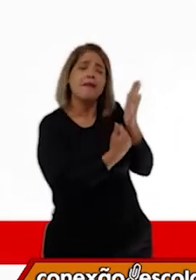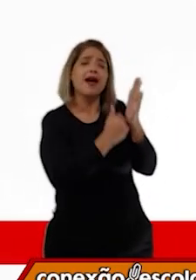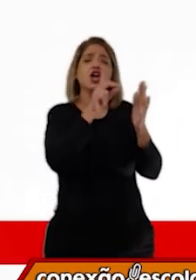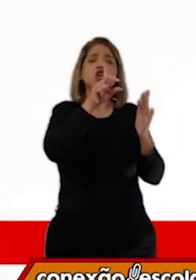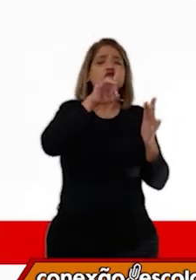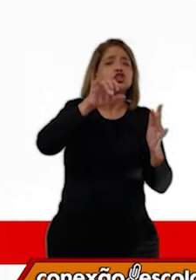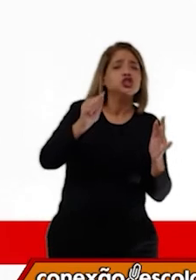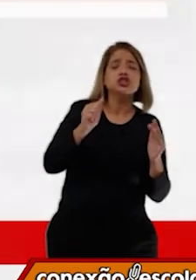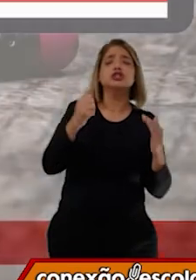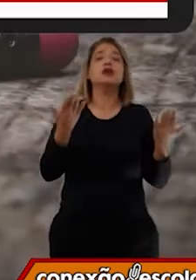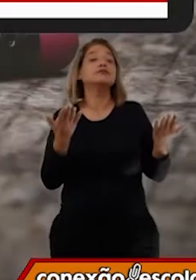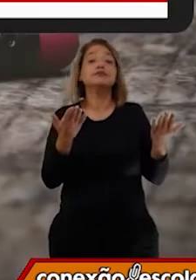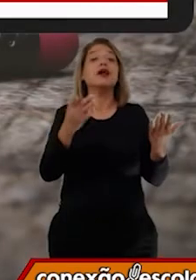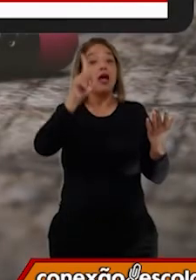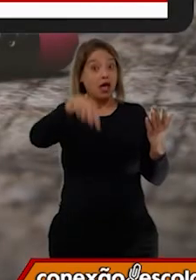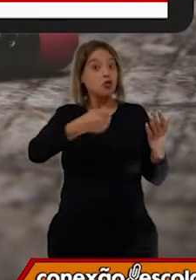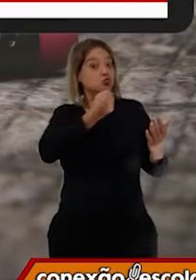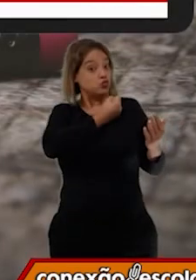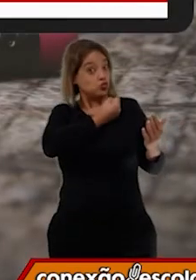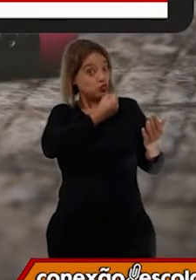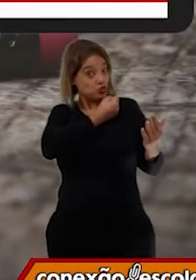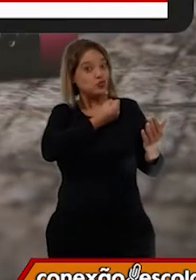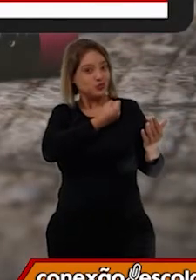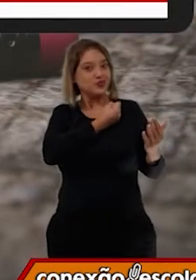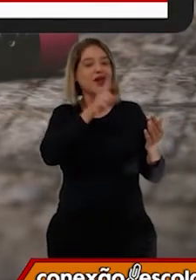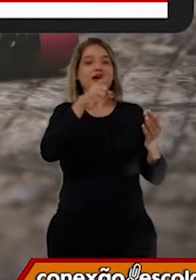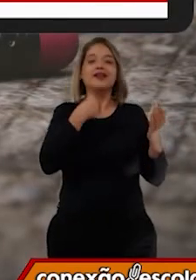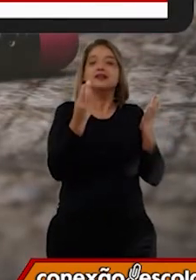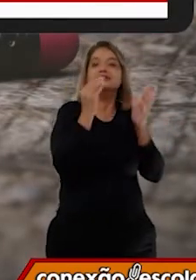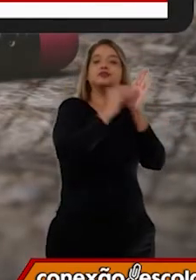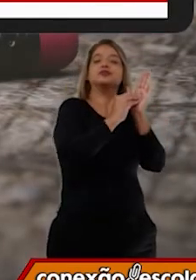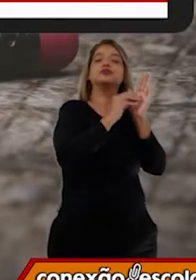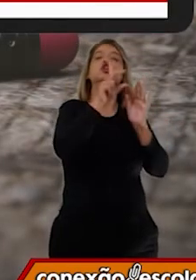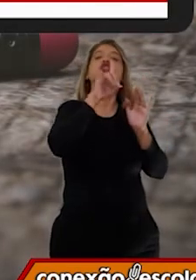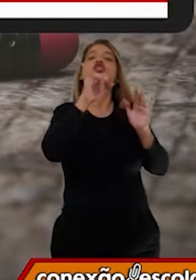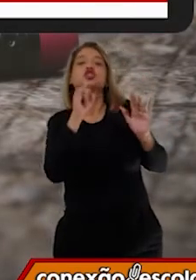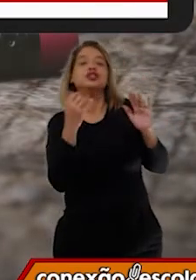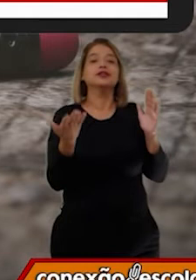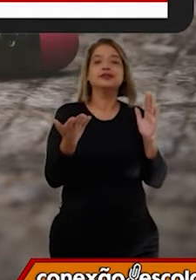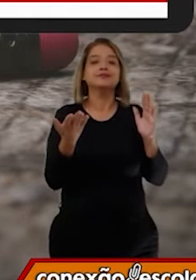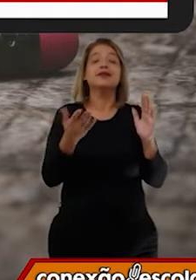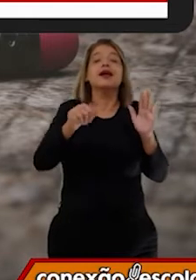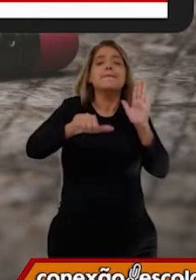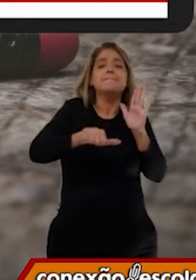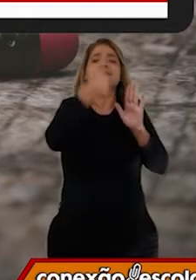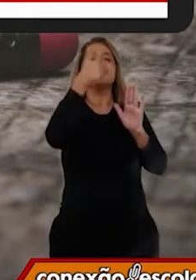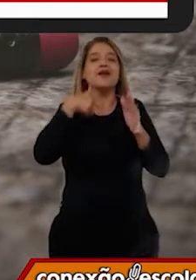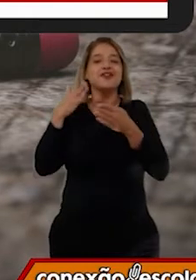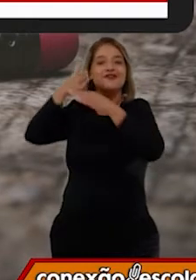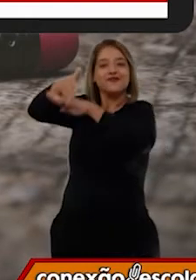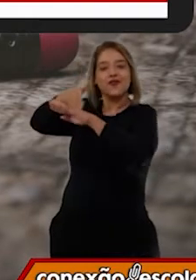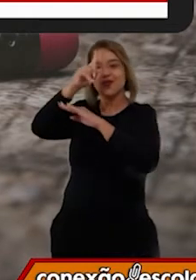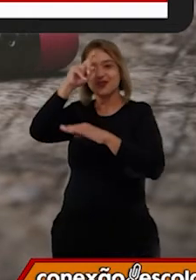né? Datas são feitas com números, né? Coloca os números lá das datas. Tem a primeira consulta,